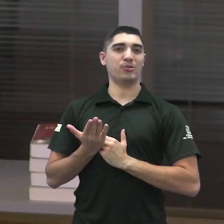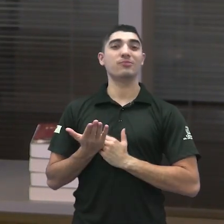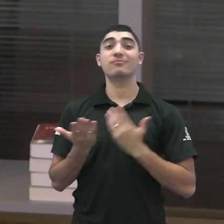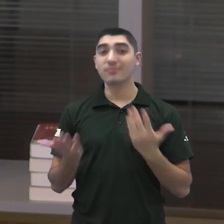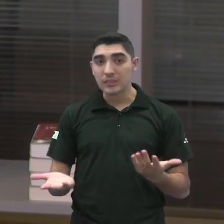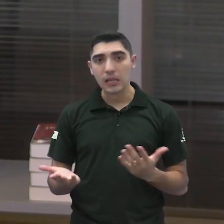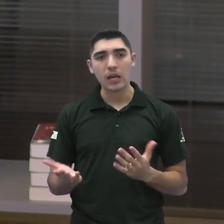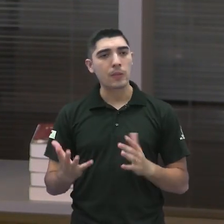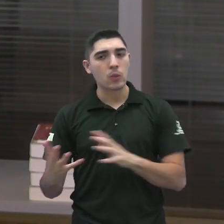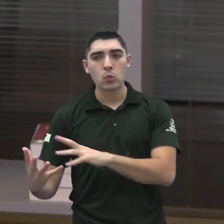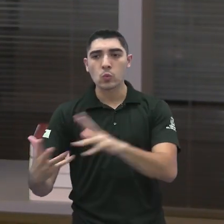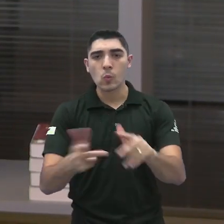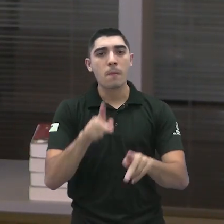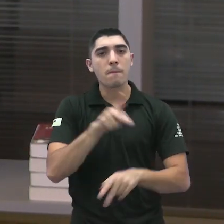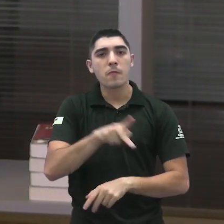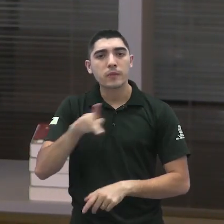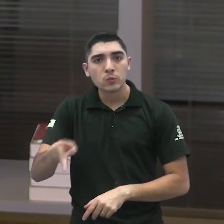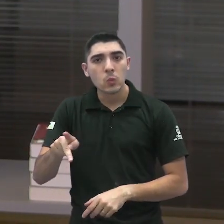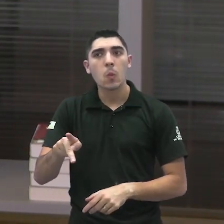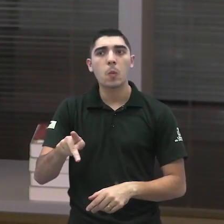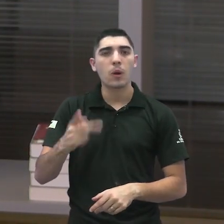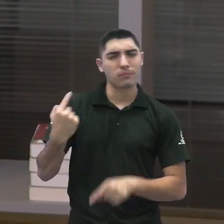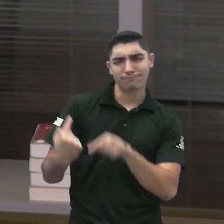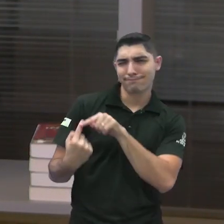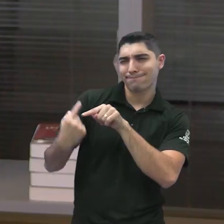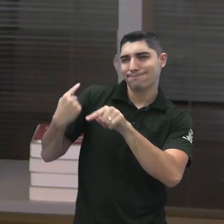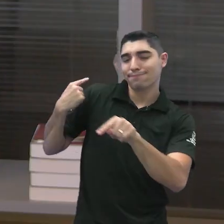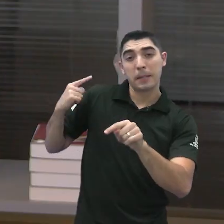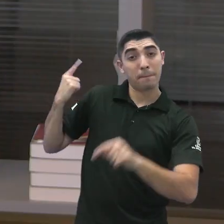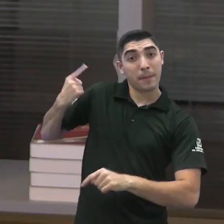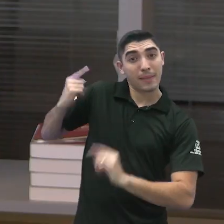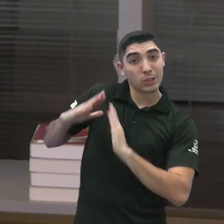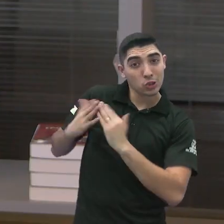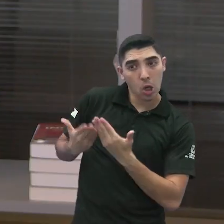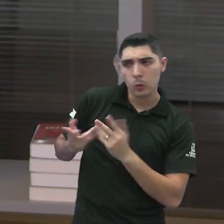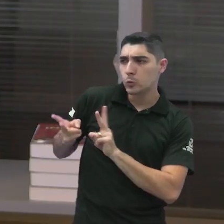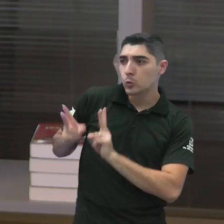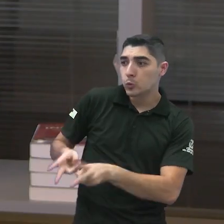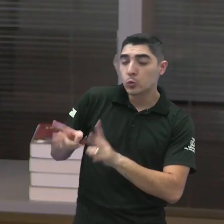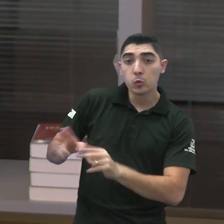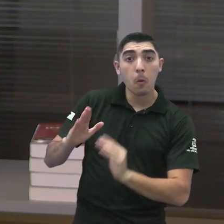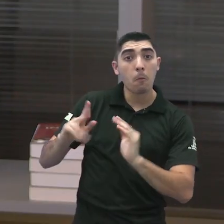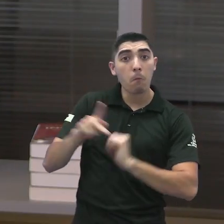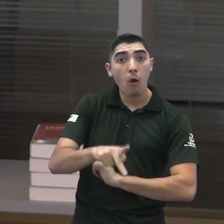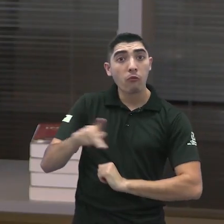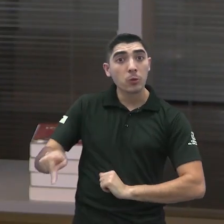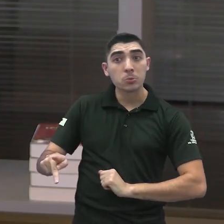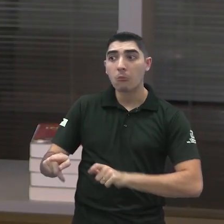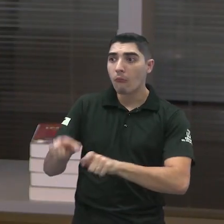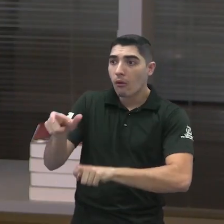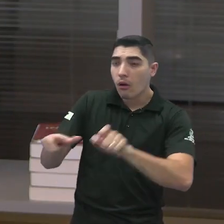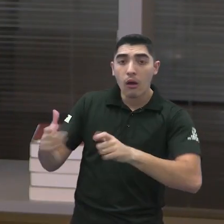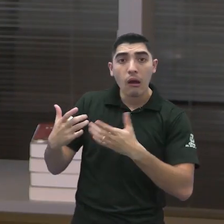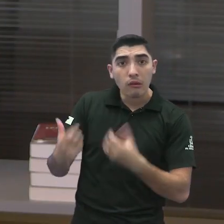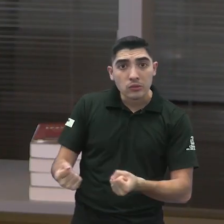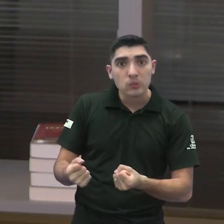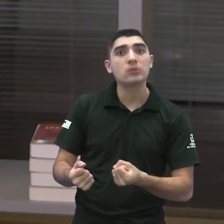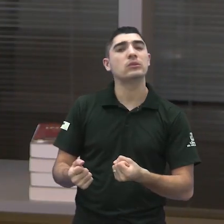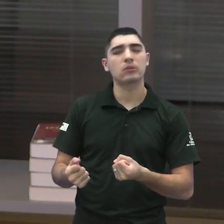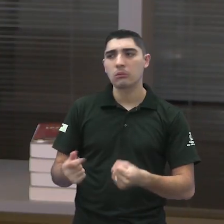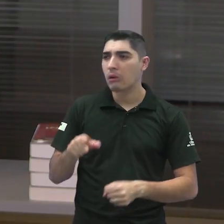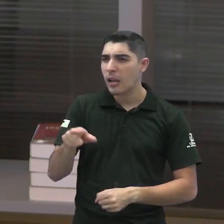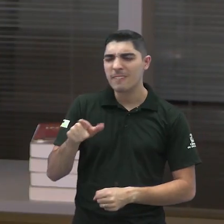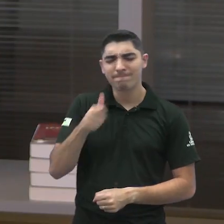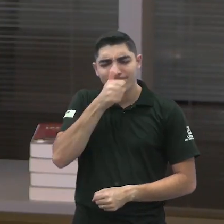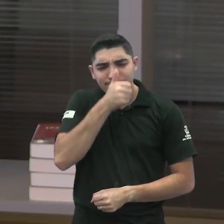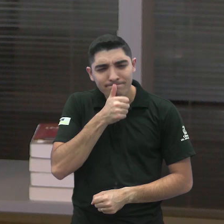muito. Então, por exemplo, todos os professores que estavam comigo desde a primeira escola permaneceram comigo mesmo com todas